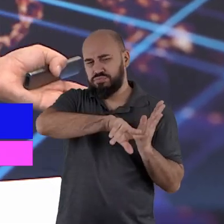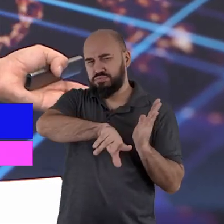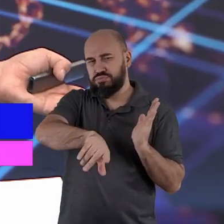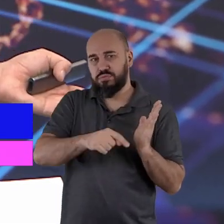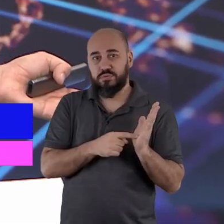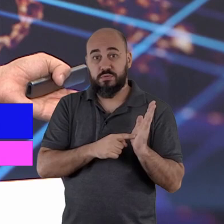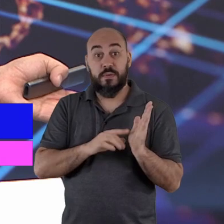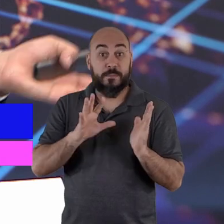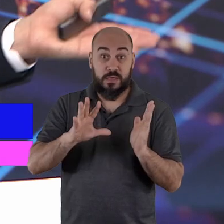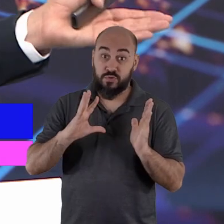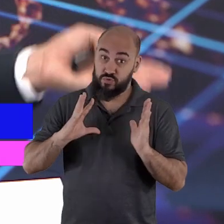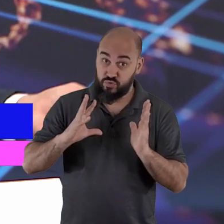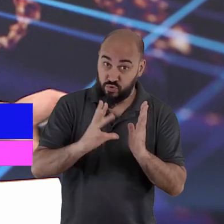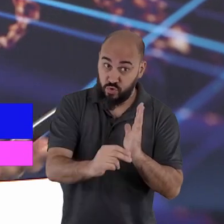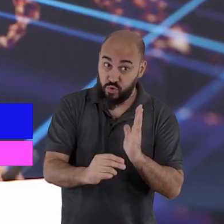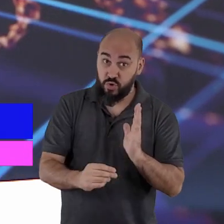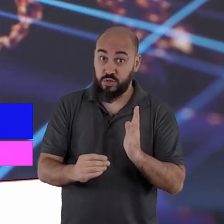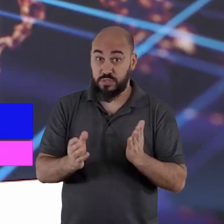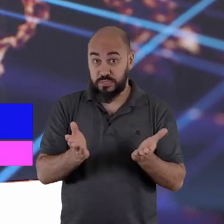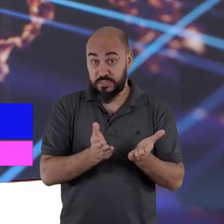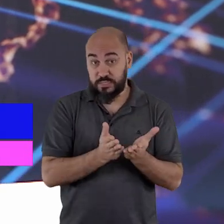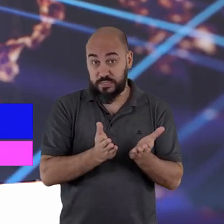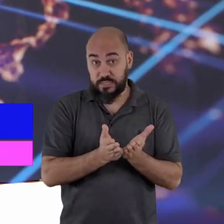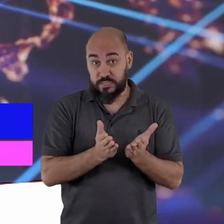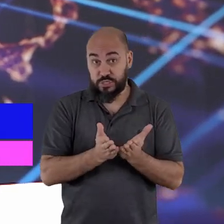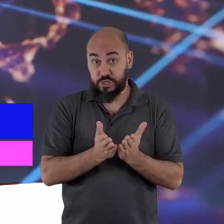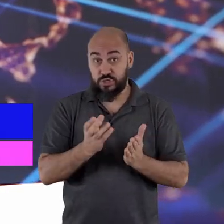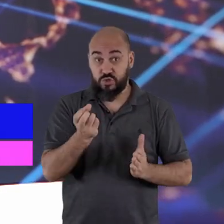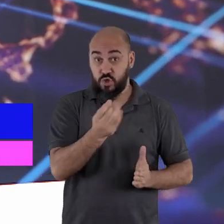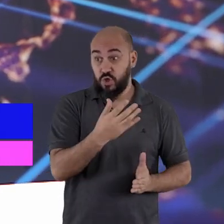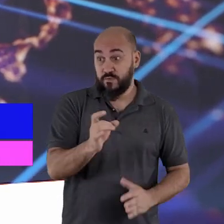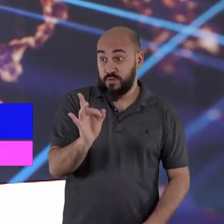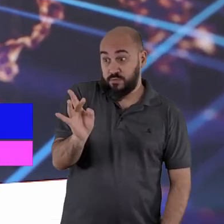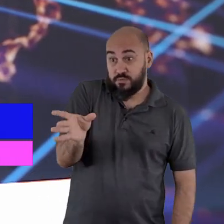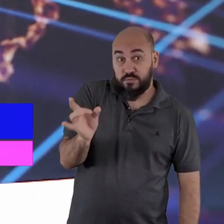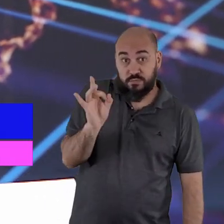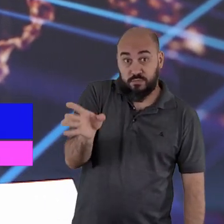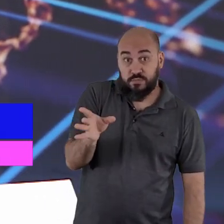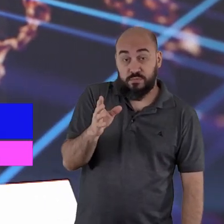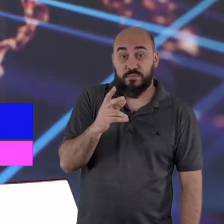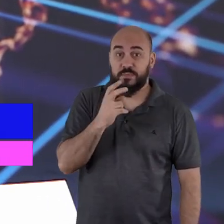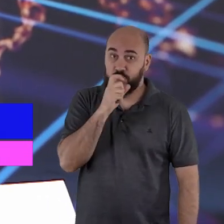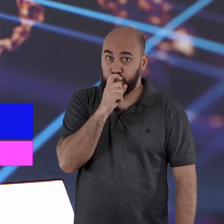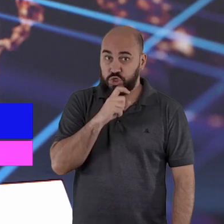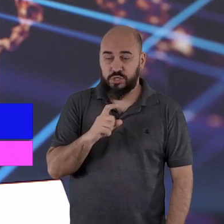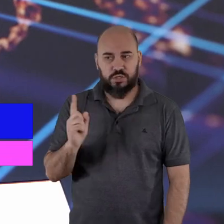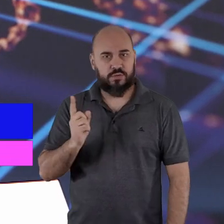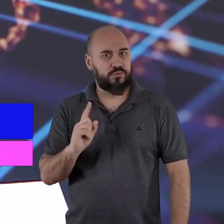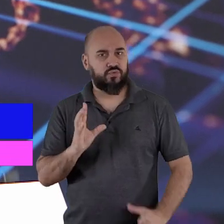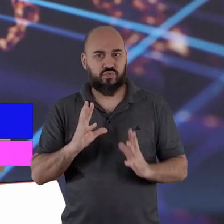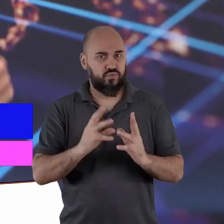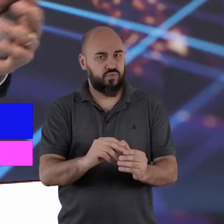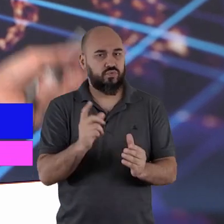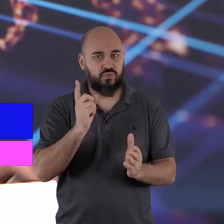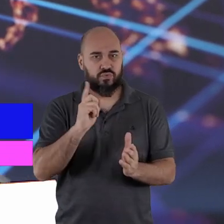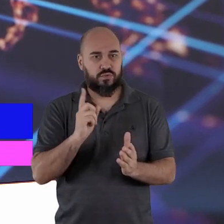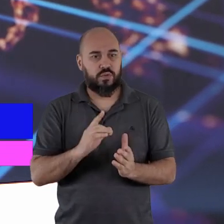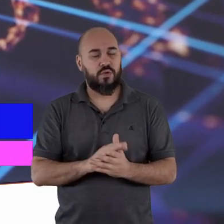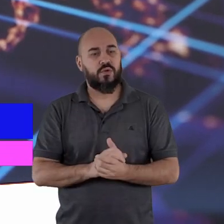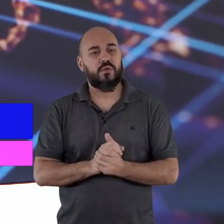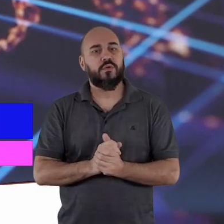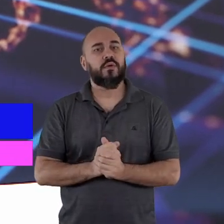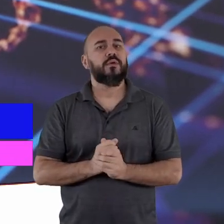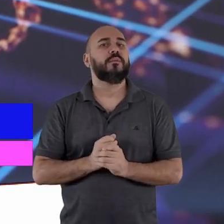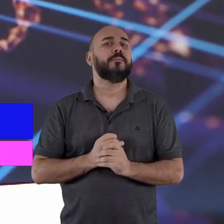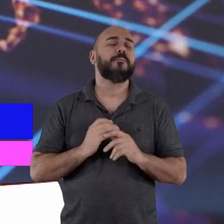a igreja cristã abandonou neste período que estavam sendo estudadas e discutidas pelos líderes